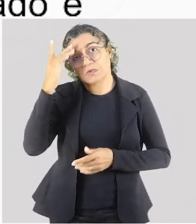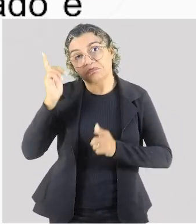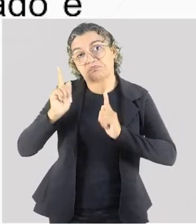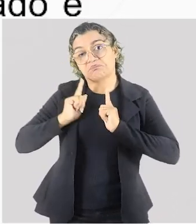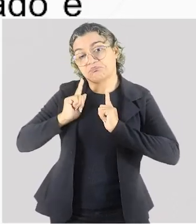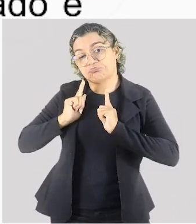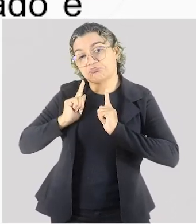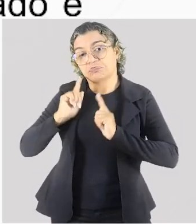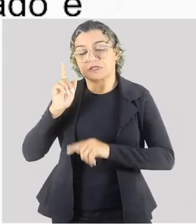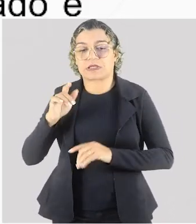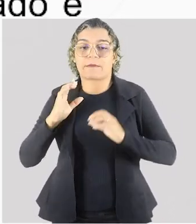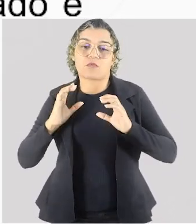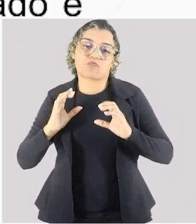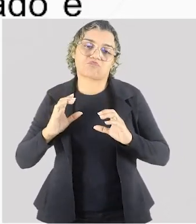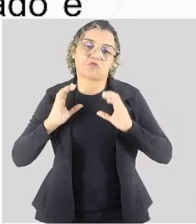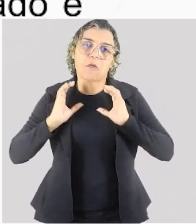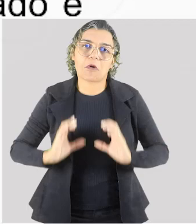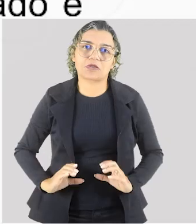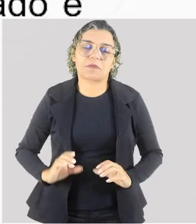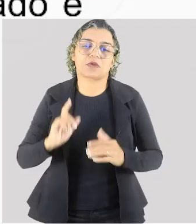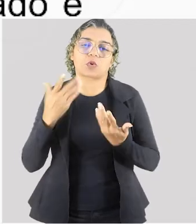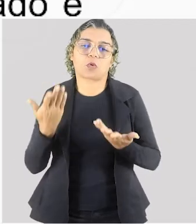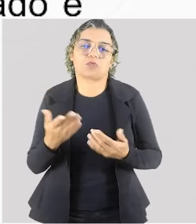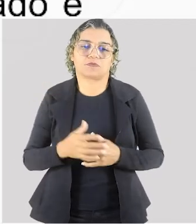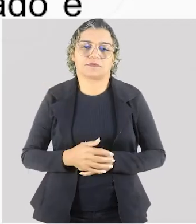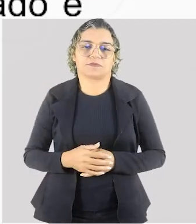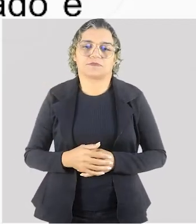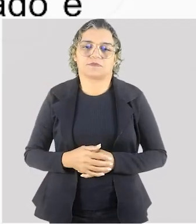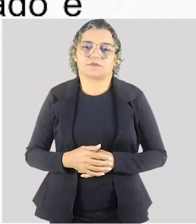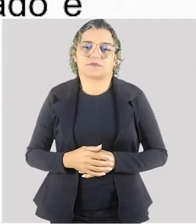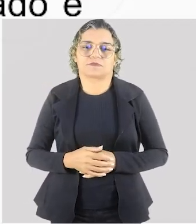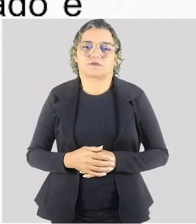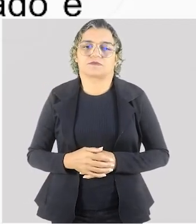Então, comportamento sedentário, ele vai ser